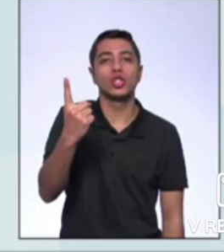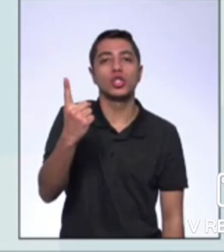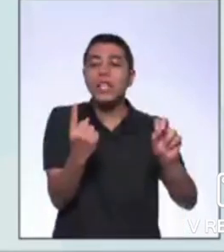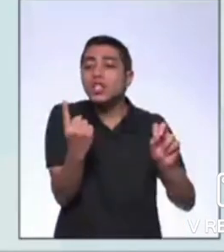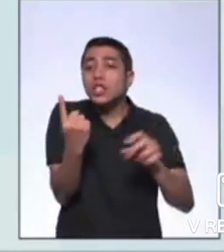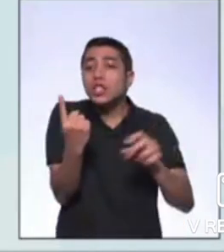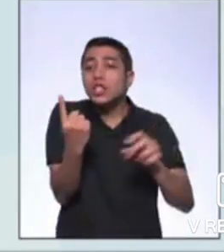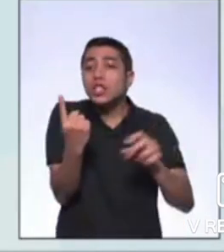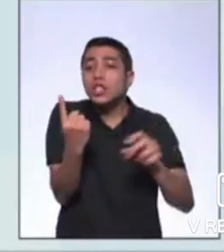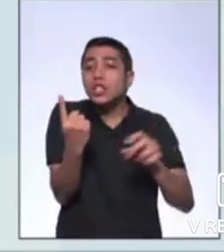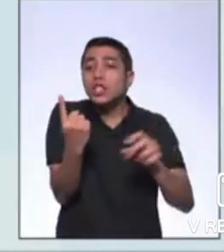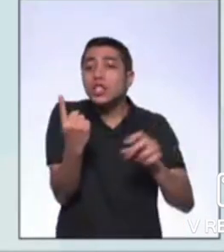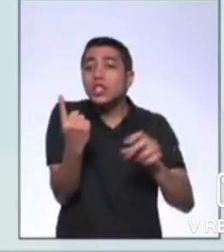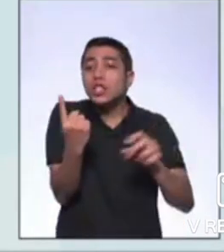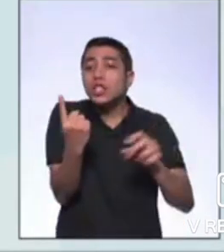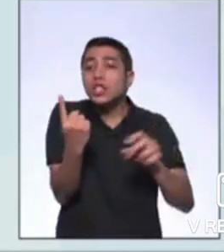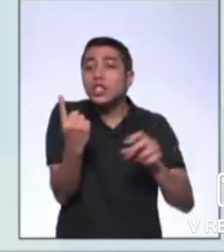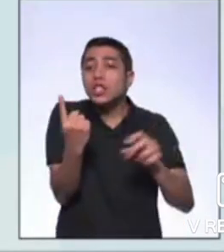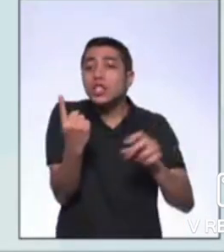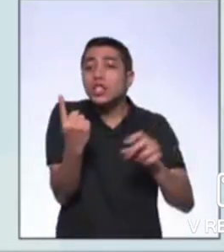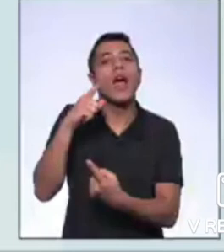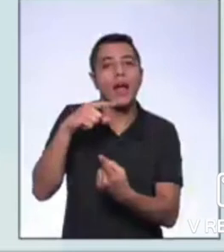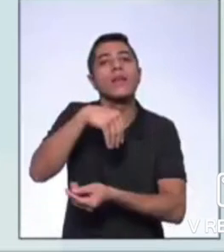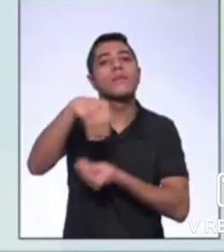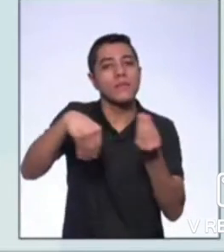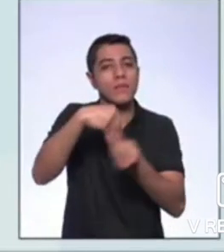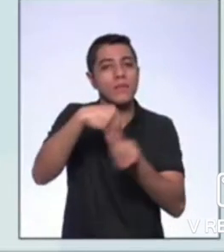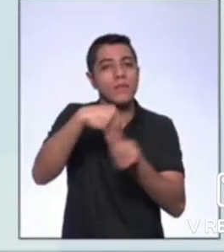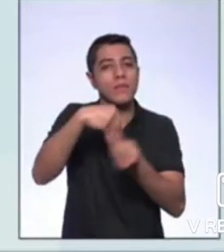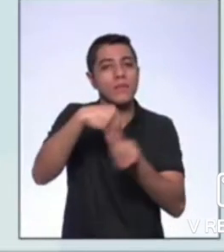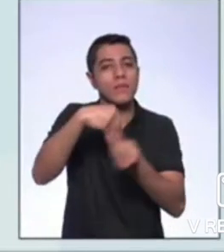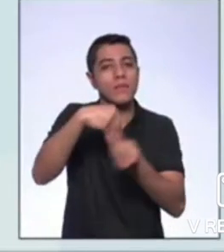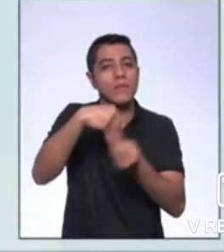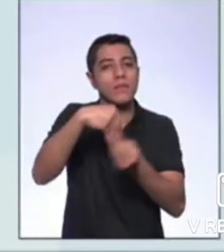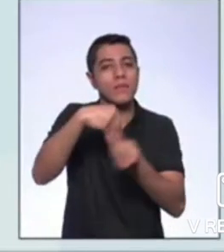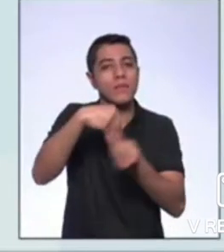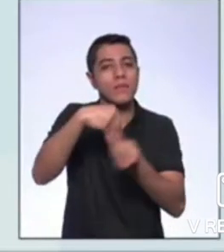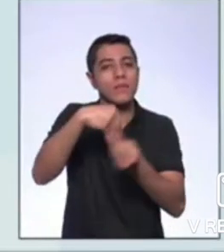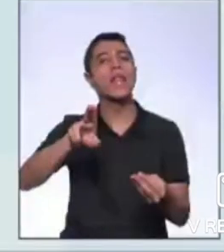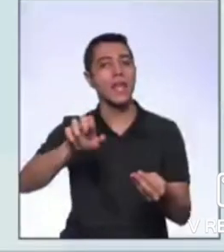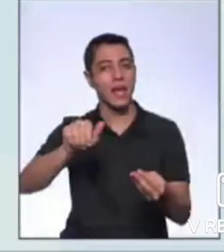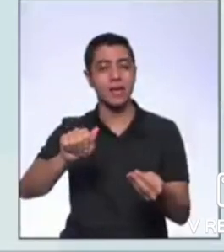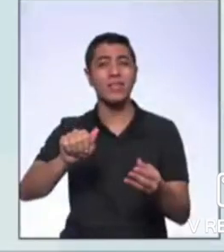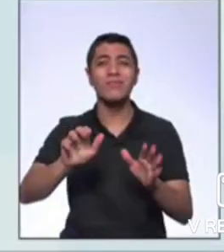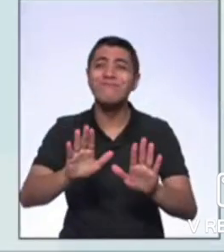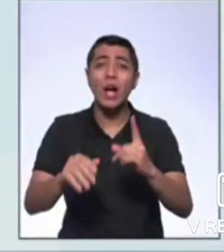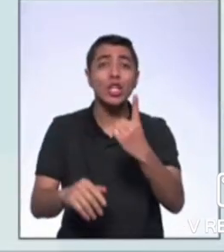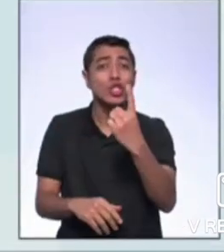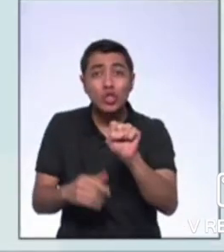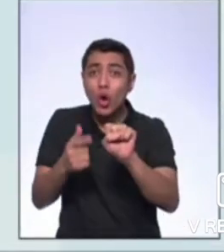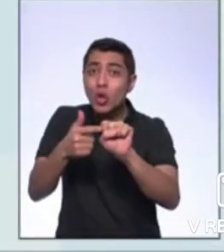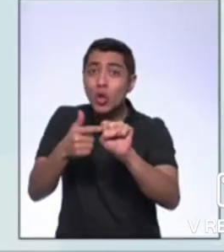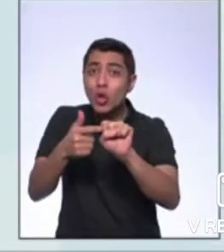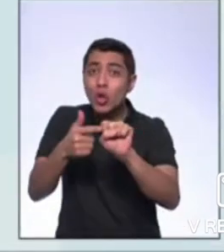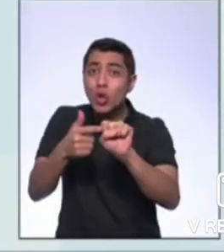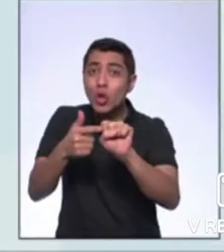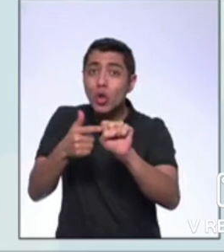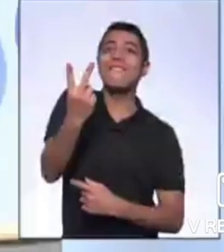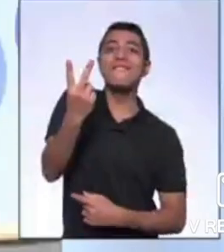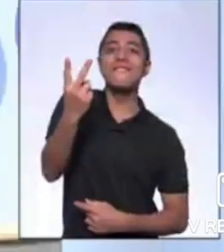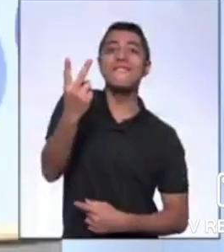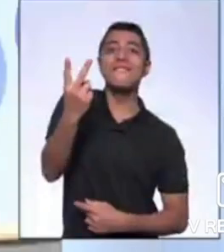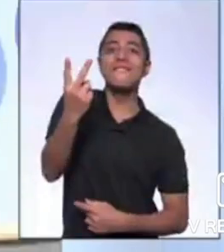dissolvendo quanto? Estou dissolvendo 20 gramas de sal. Logo, a minha solução vai ser o quê? Heterogênea, letra B, professora. Nós vamos ter um